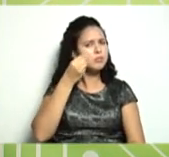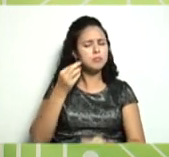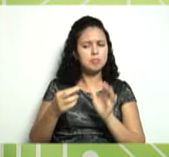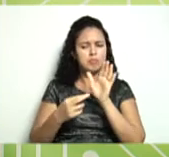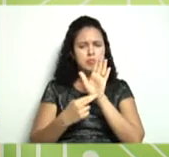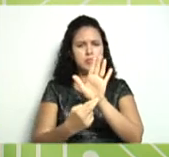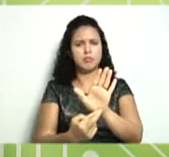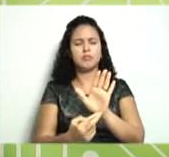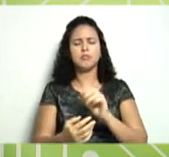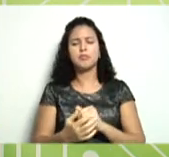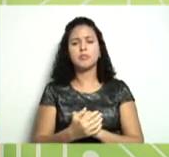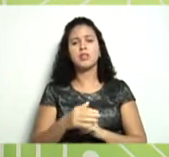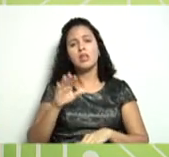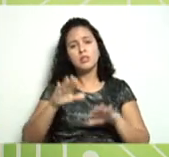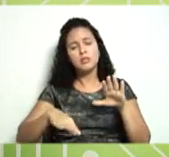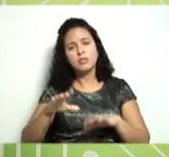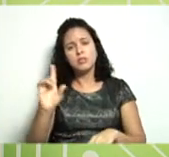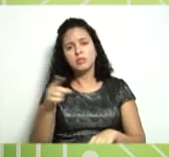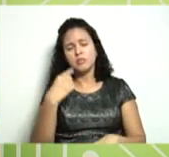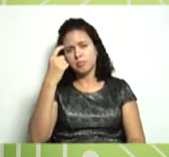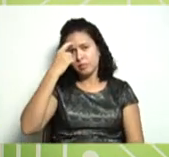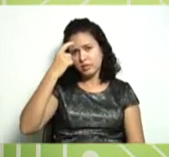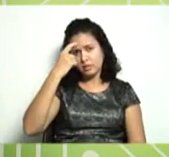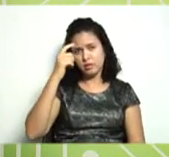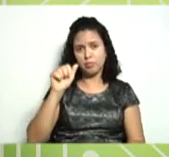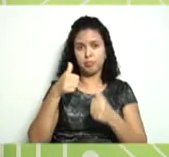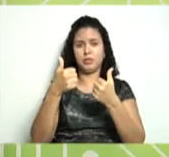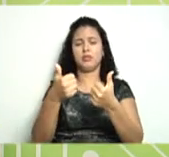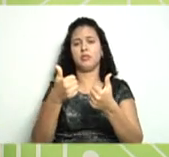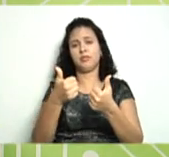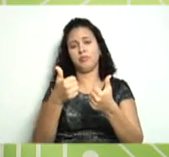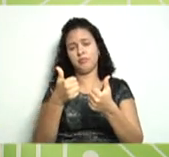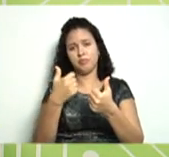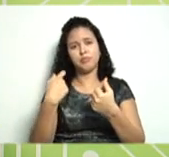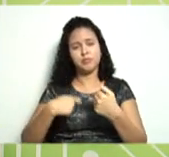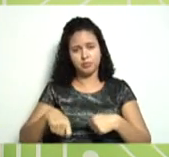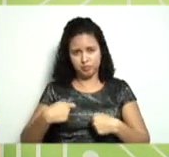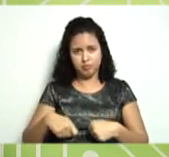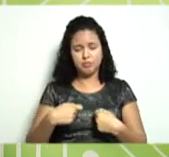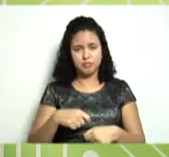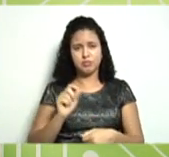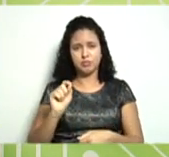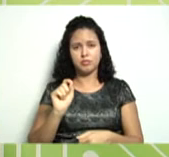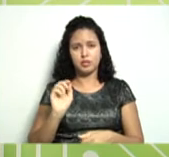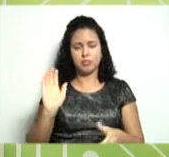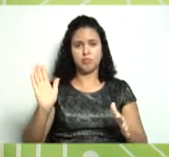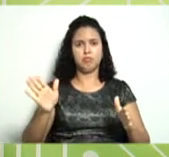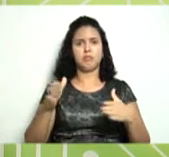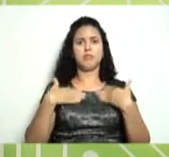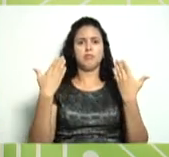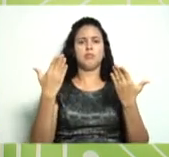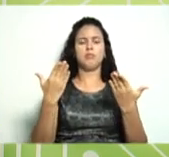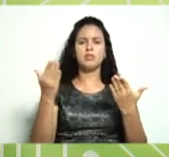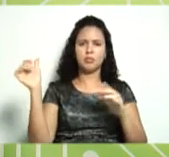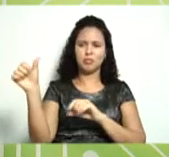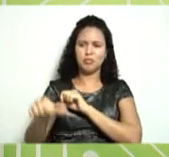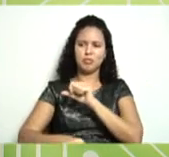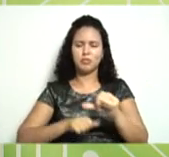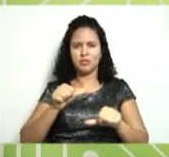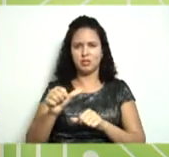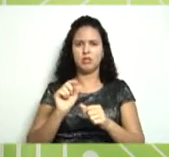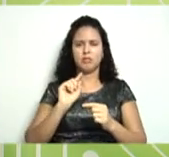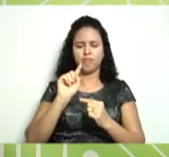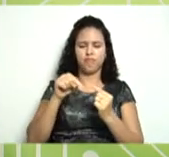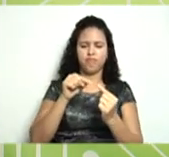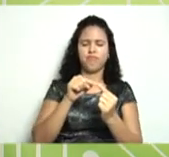mostradas. Afinal, às vezes a gente pensa que está fazendo um bom trabalho e precisamos levar um choque para ver que não era aquilo, nós não